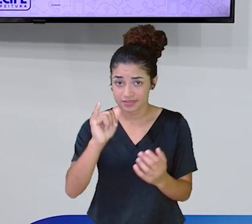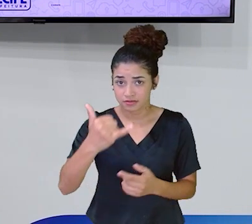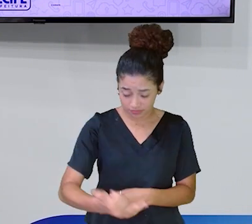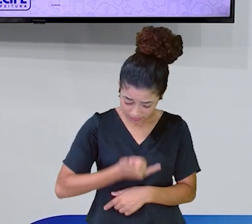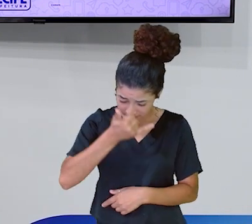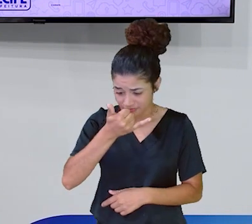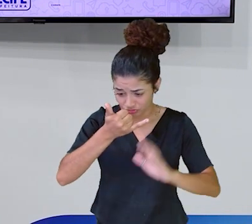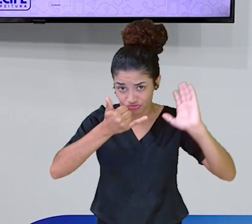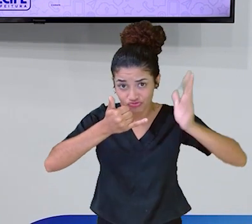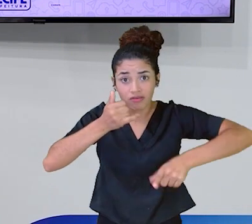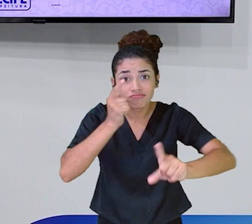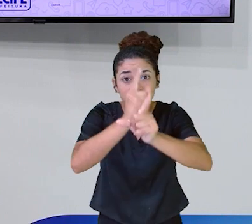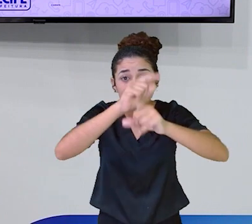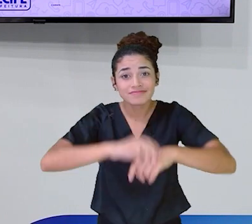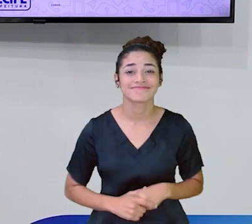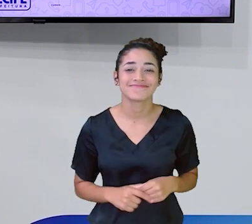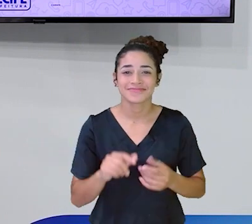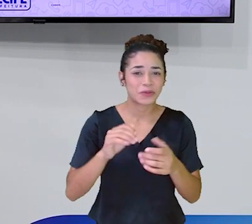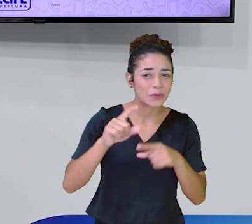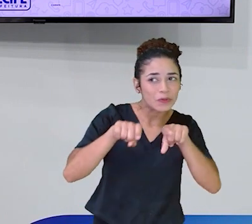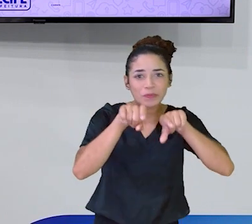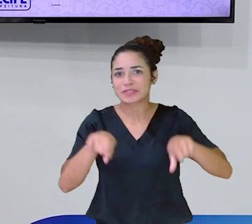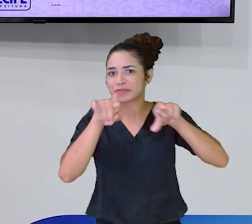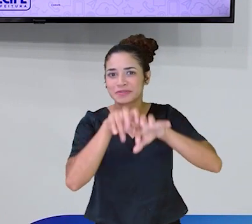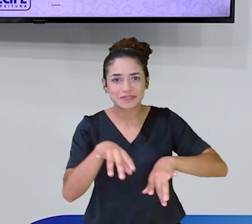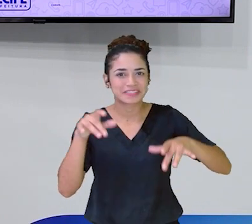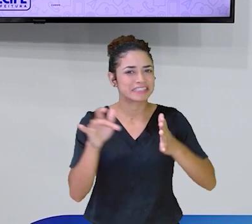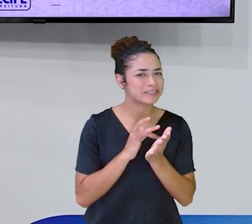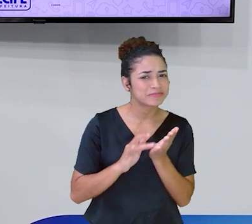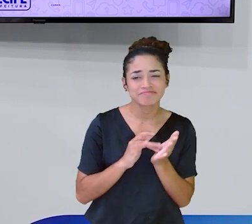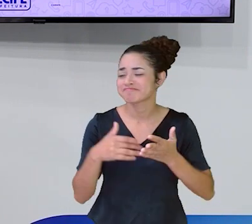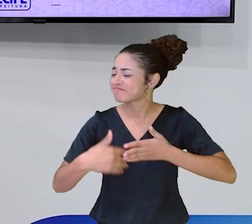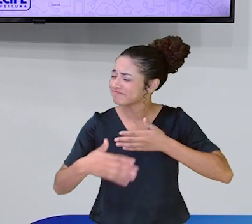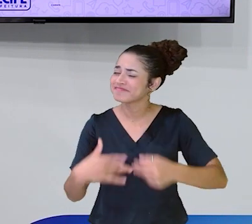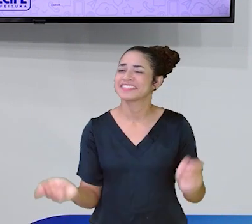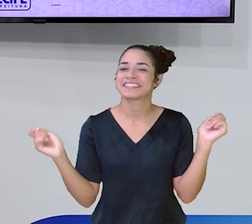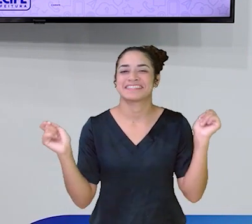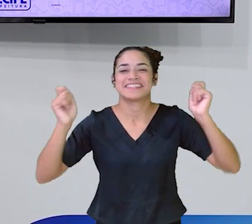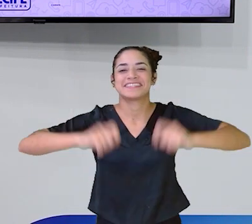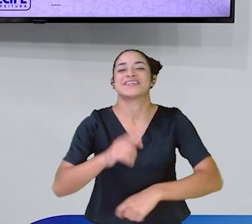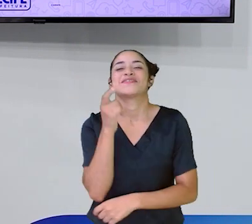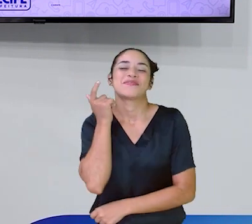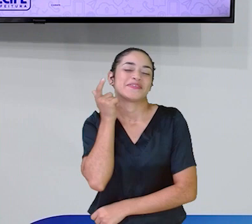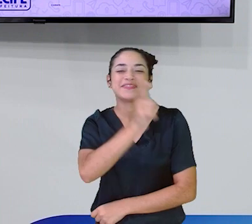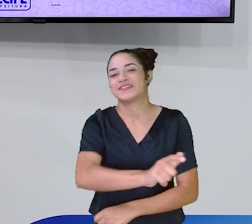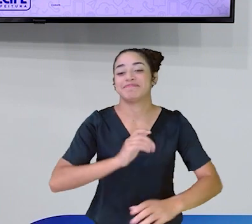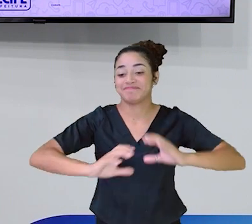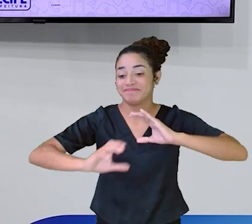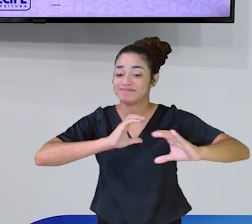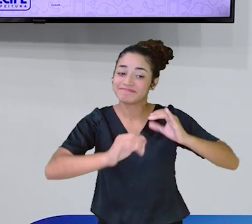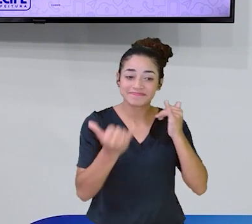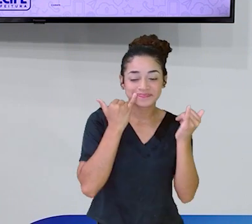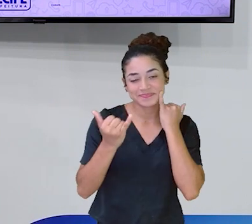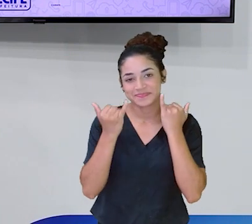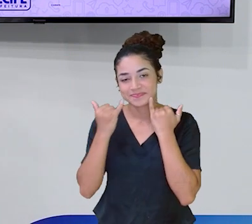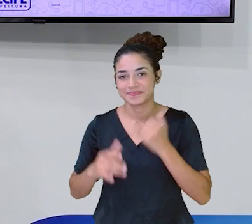no seu computador, no seu tablet, e você tem acesso a todas essas aí formas de comunicação, de